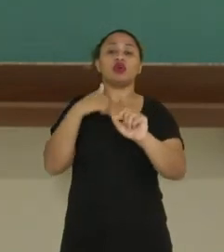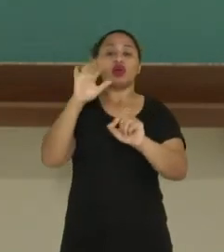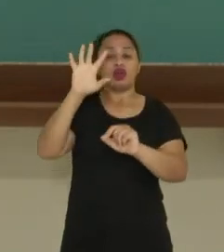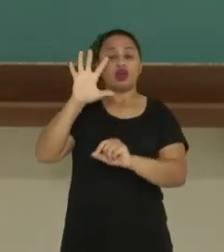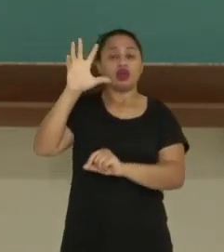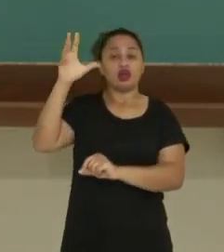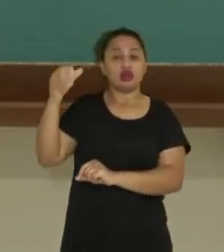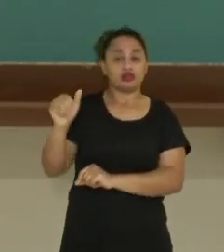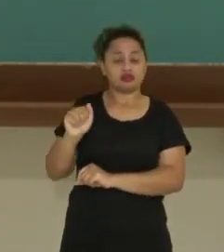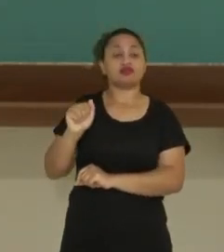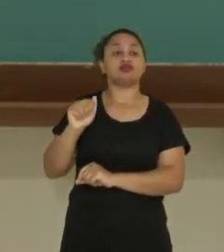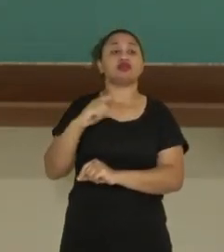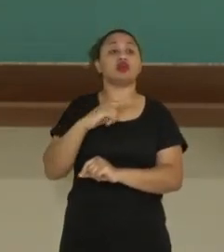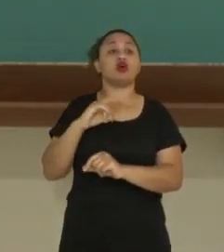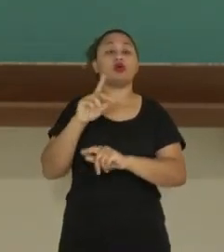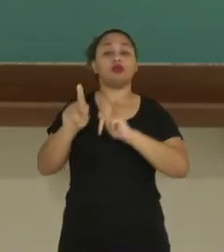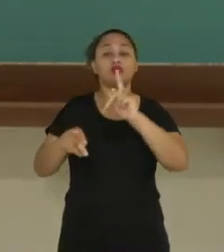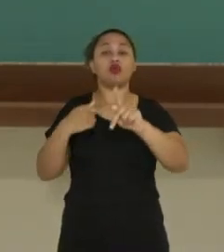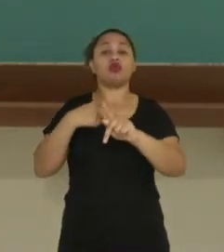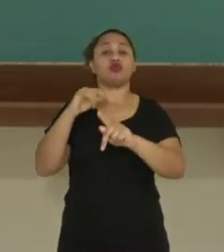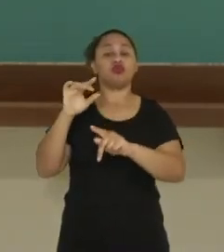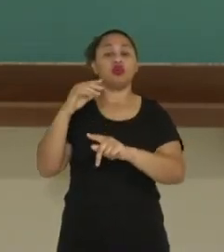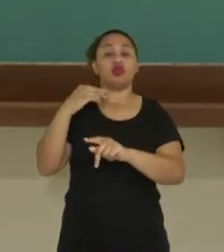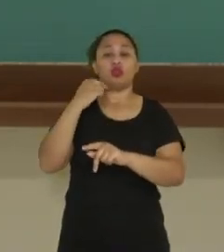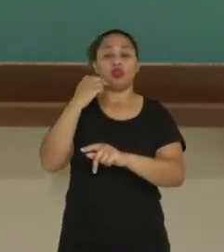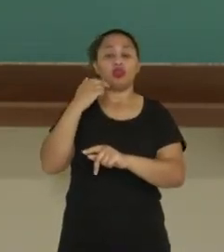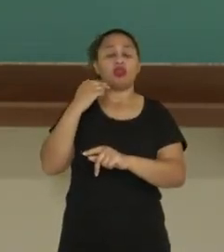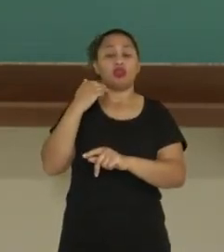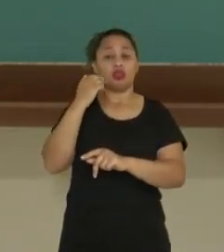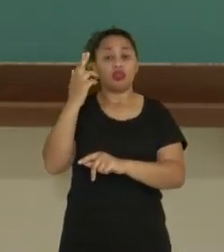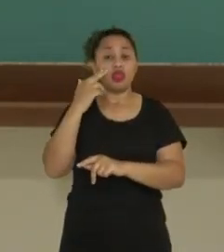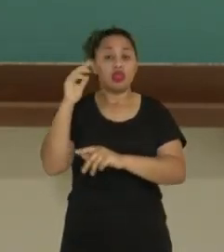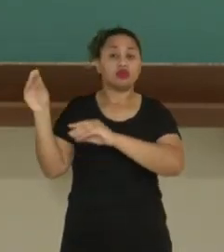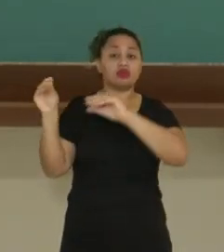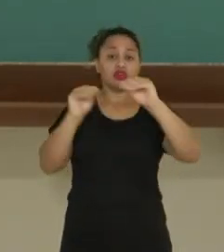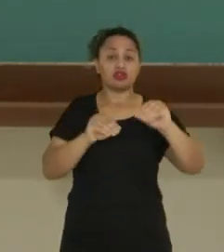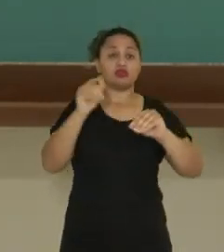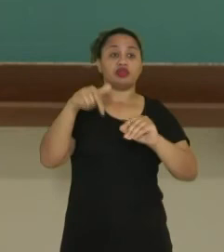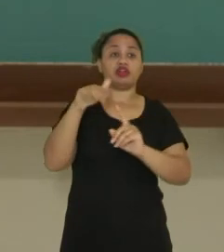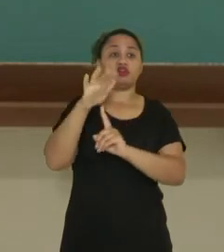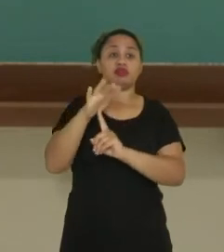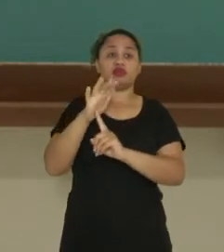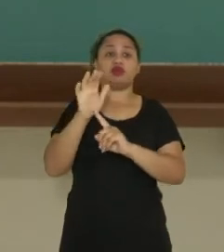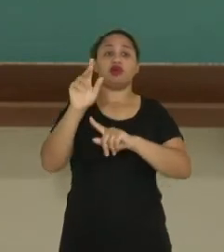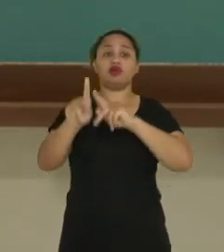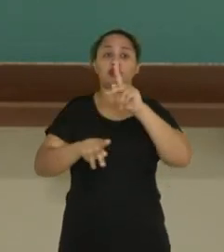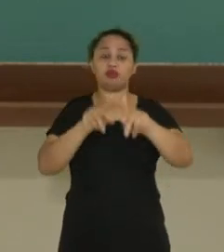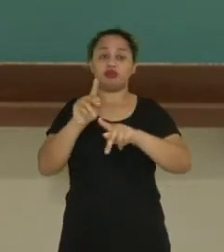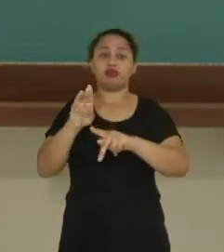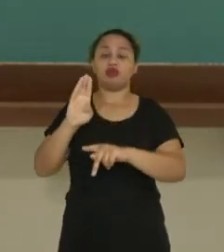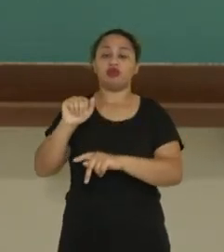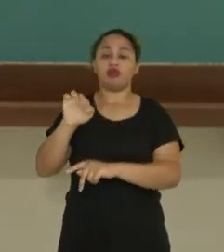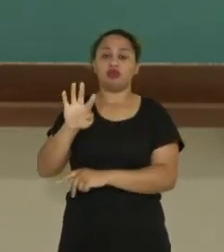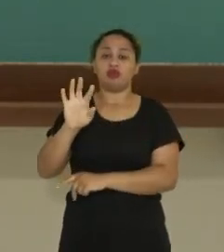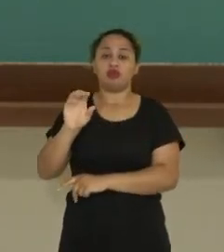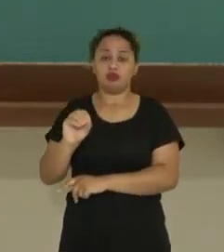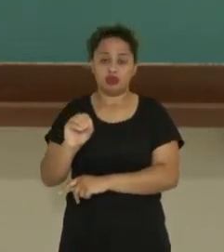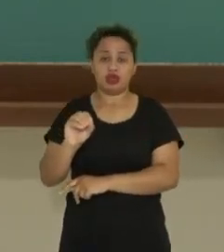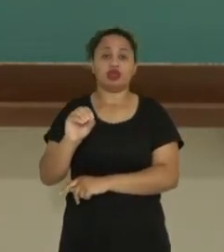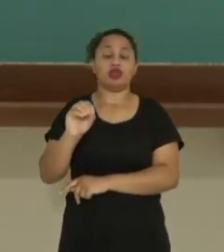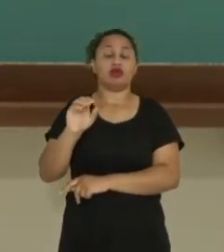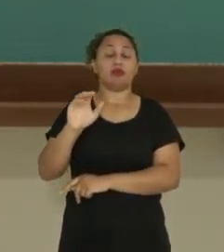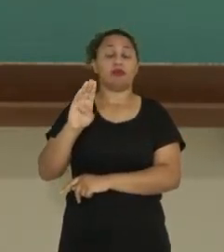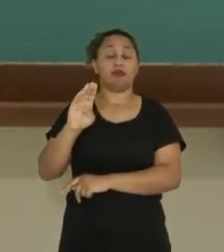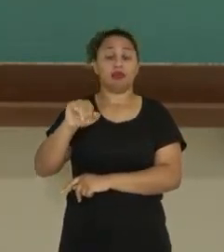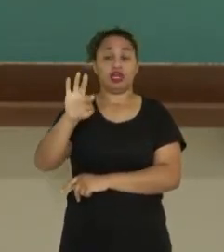negro que migrou para o Paraná foram os povos bantus, né? Então a gente sabe que os povos bantus e sudaneses foram os